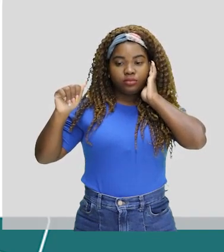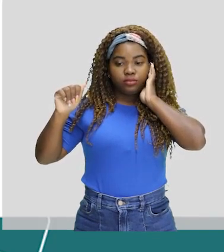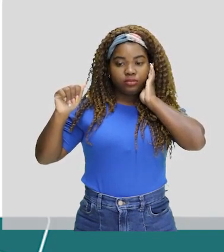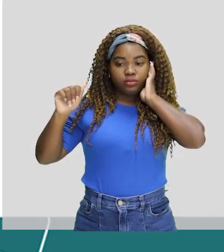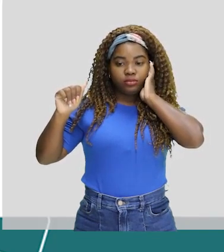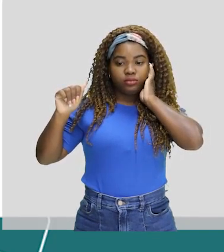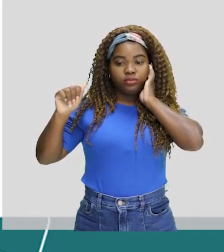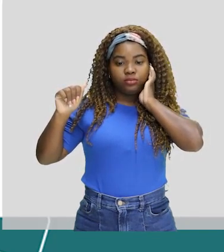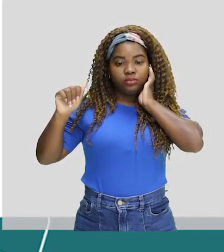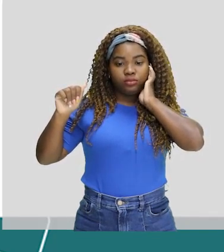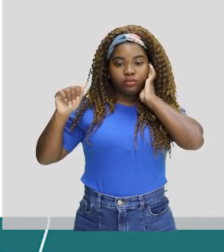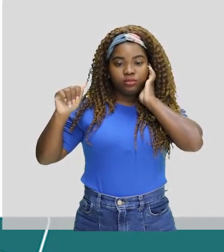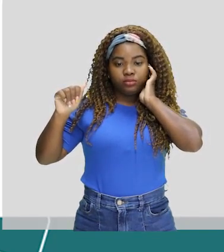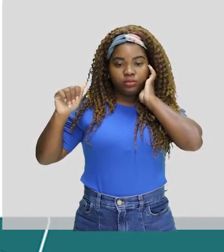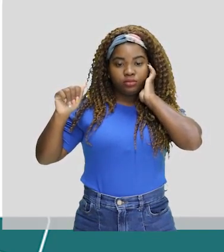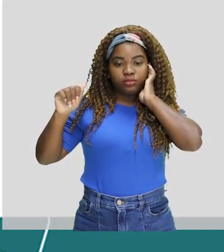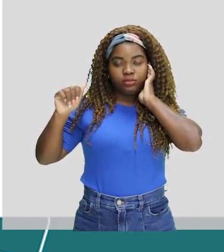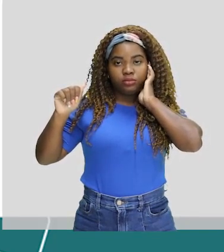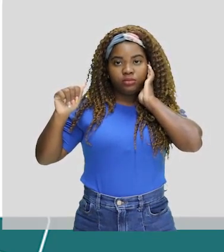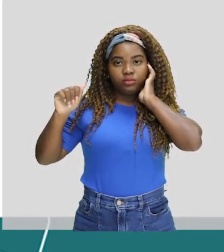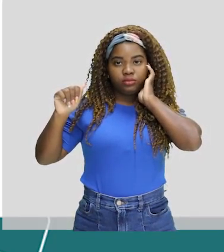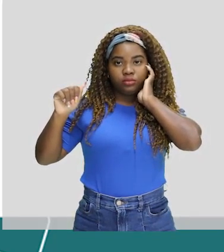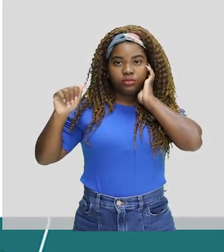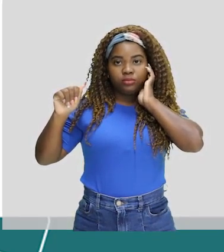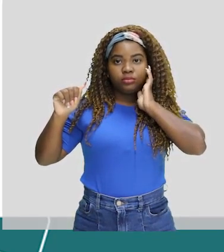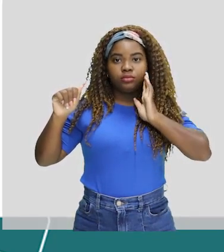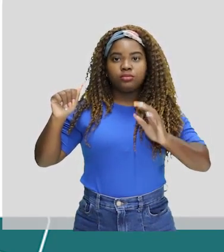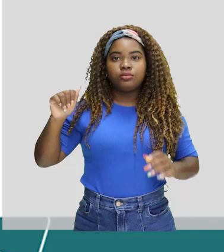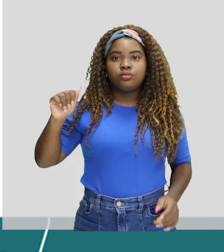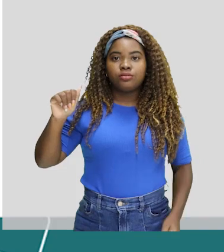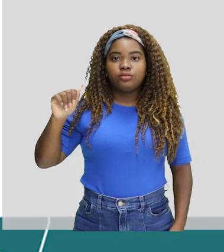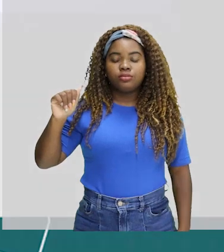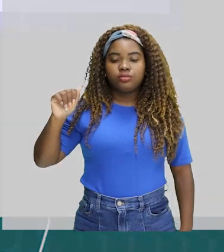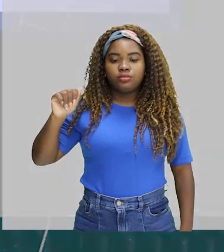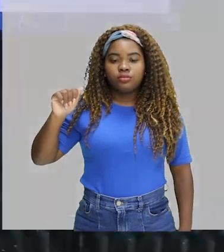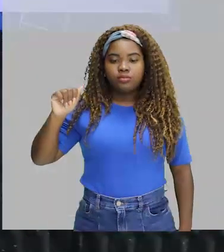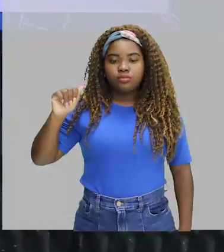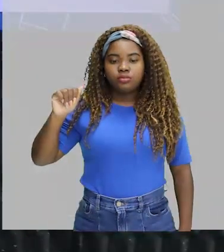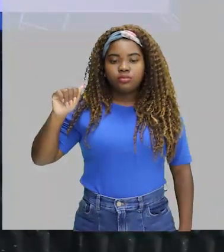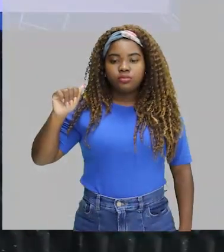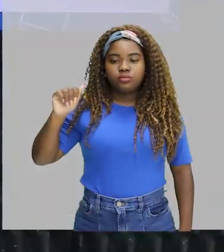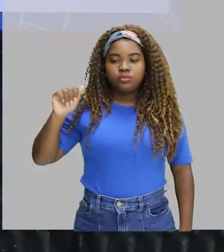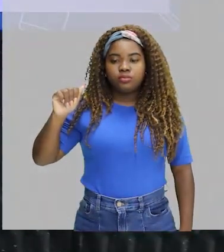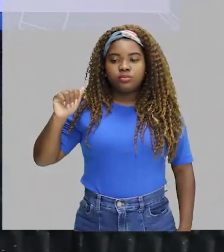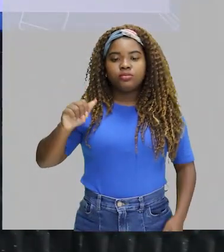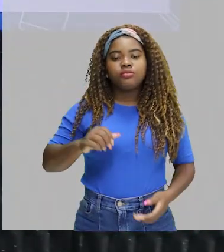resulta ser o mais útil para o indivíduo dentro dos cursos de ações possíveis. Bom,